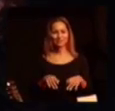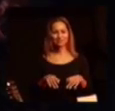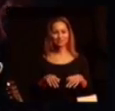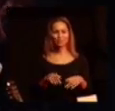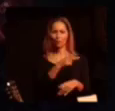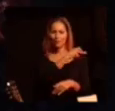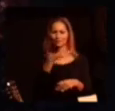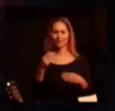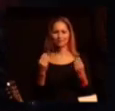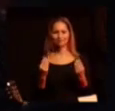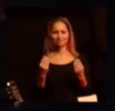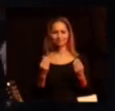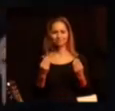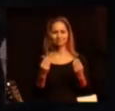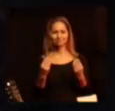grande frase, que é: